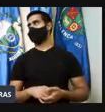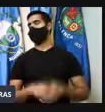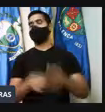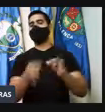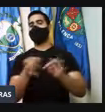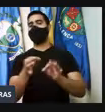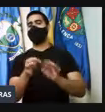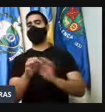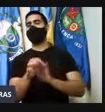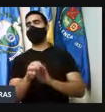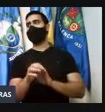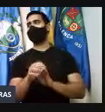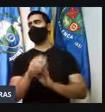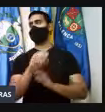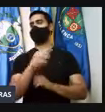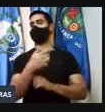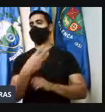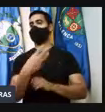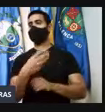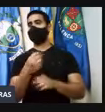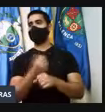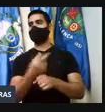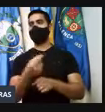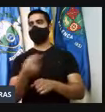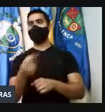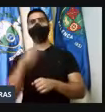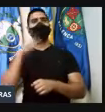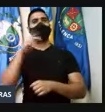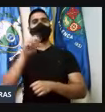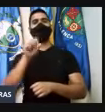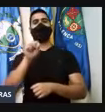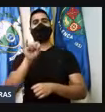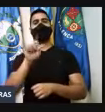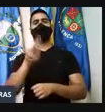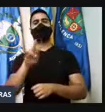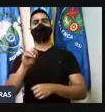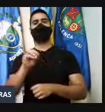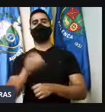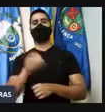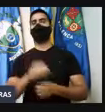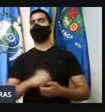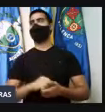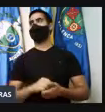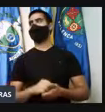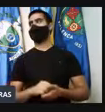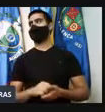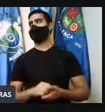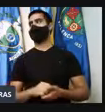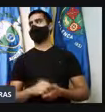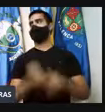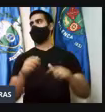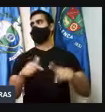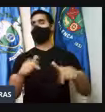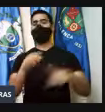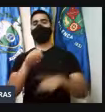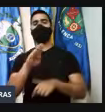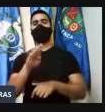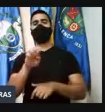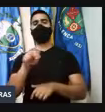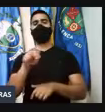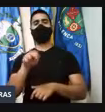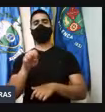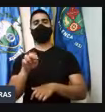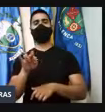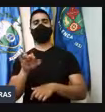de resolução 23 de 2020, vereador Silva Rogério Furtado da Graça. Fica concedido o título benemérito municipal